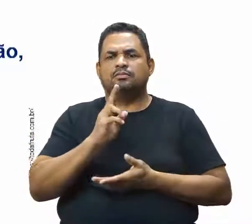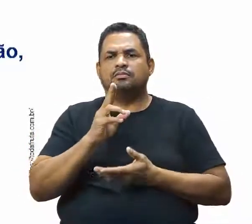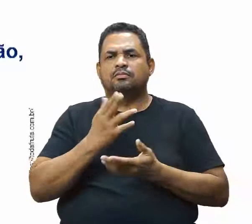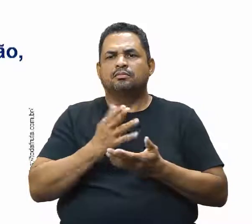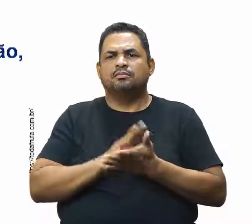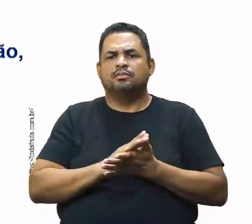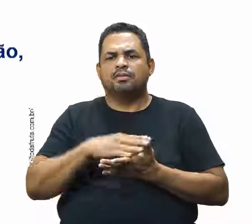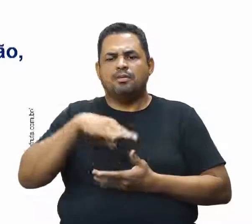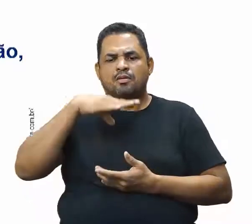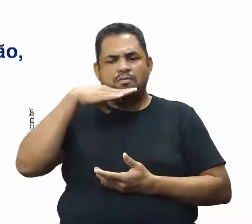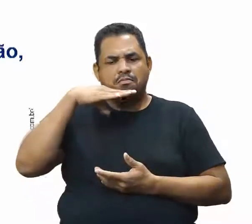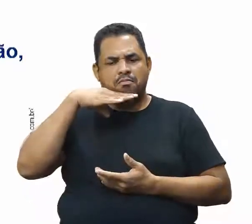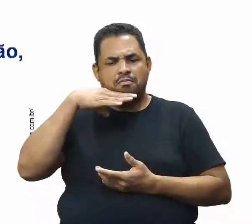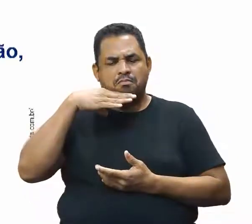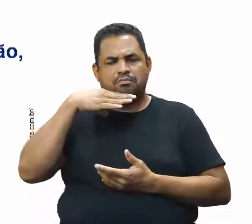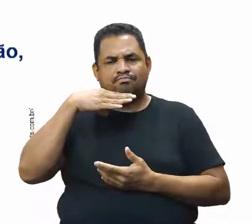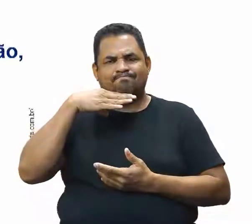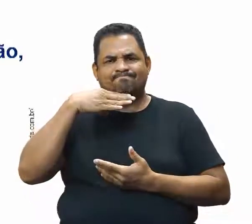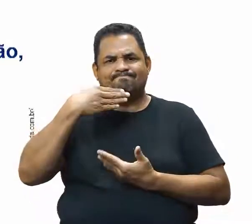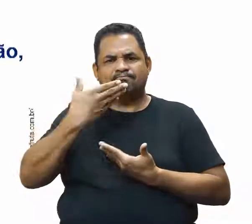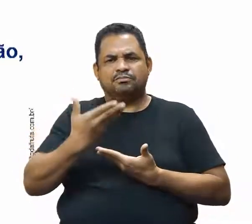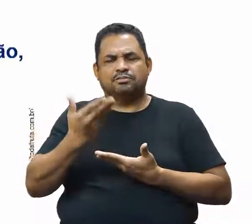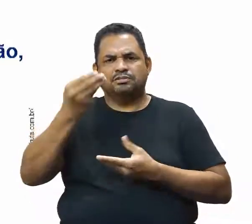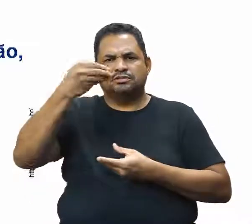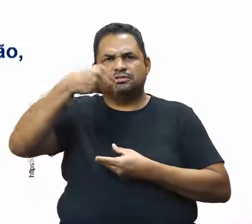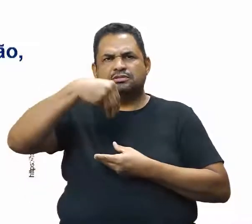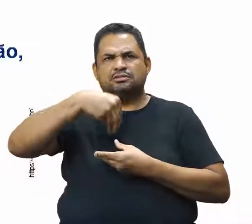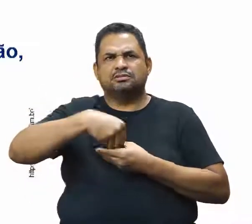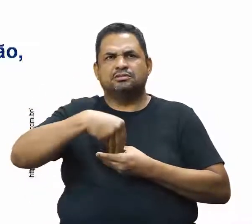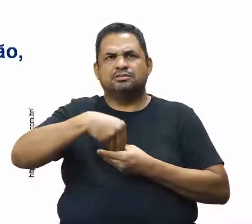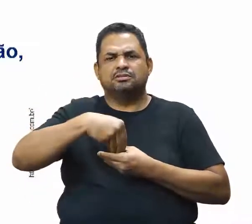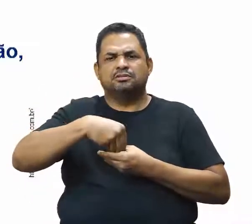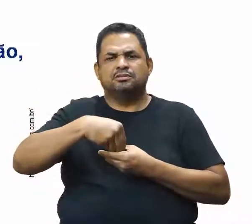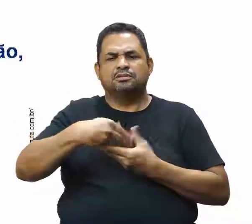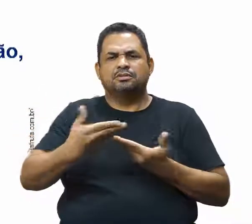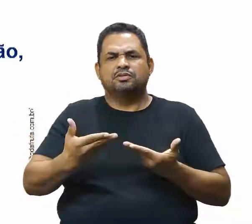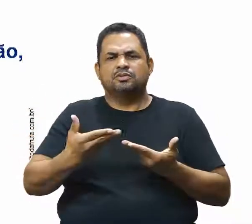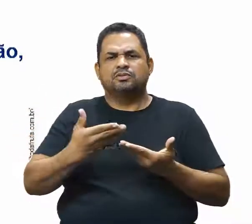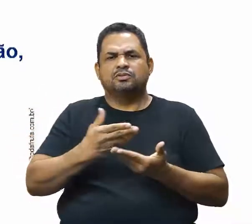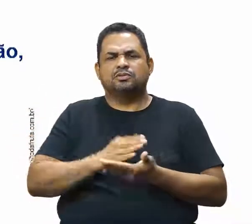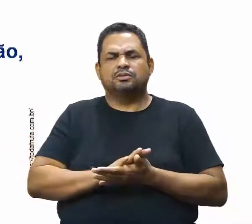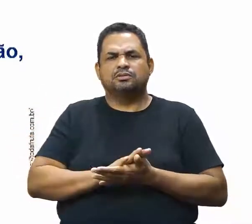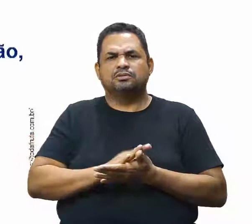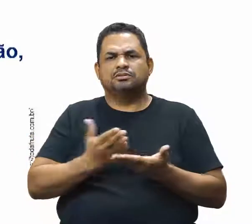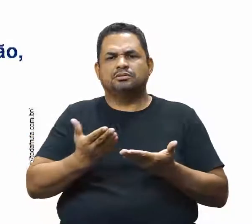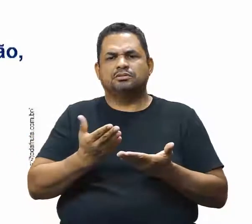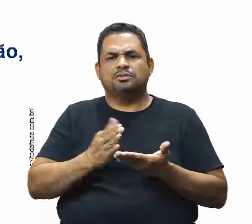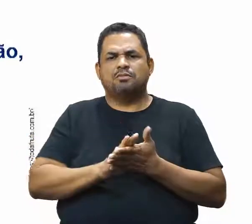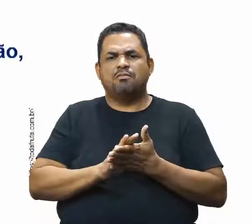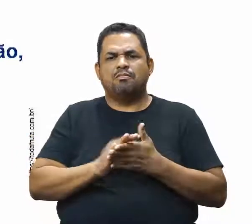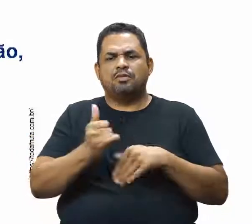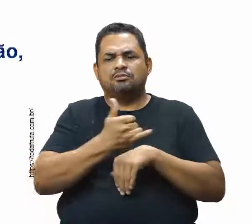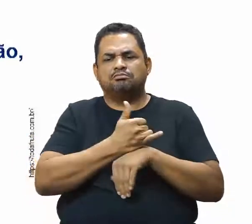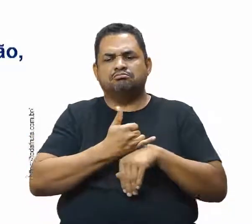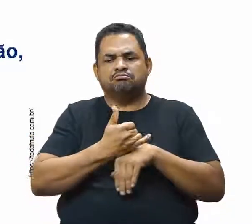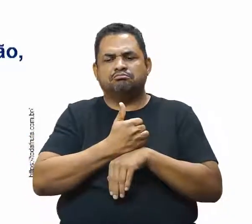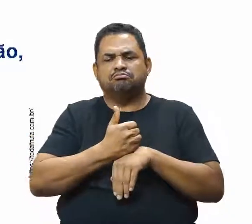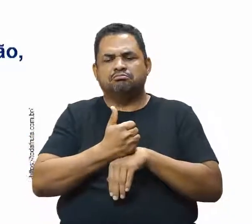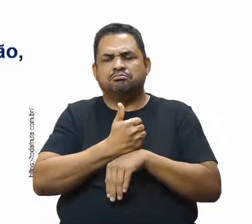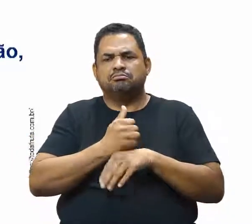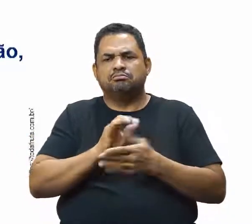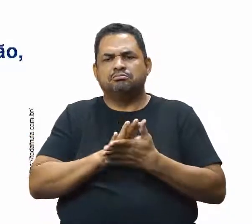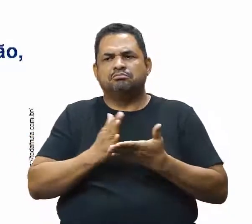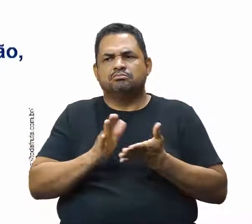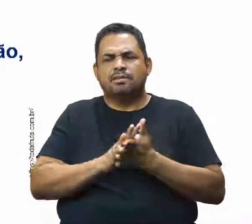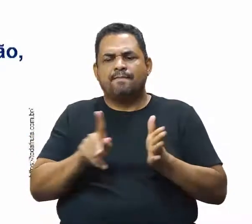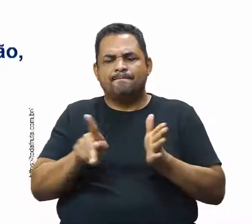A mão de obra dentro dos beneficiamentos são essenciais, porque são mão de obras especializadas, que